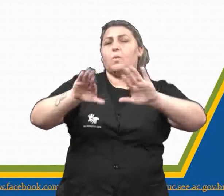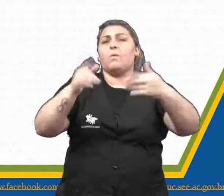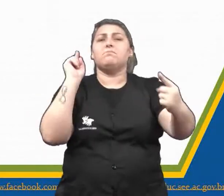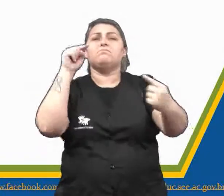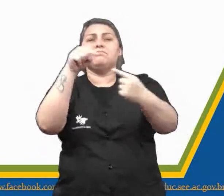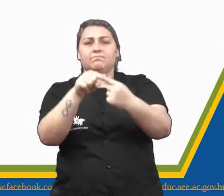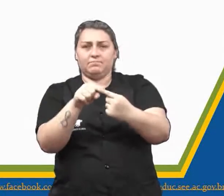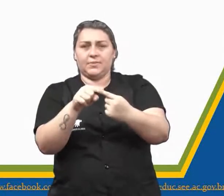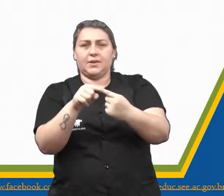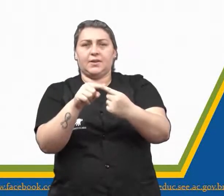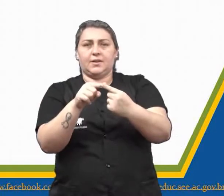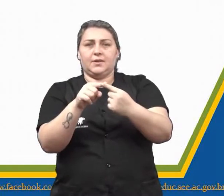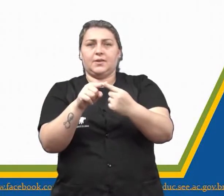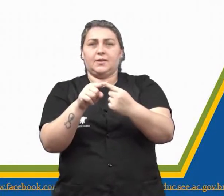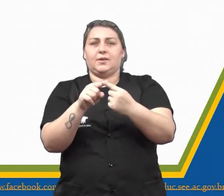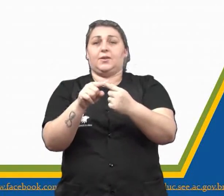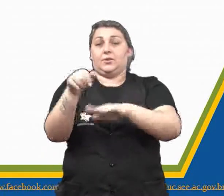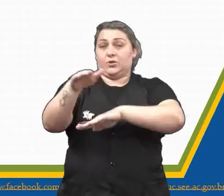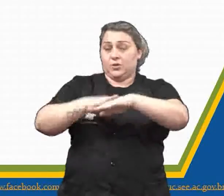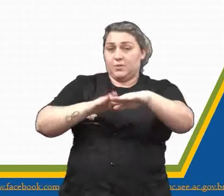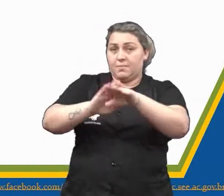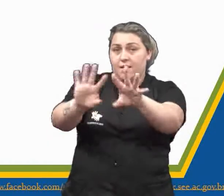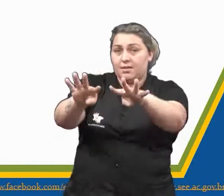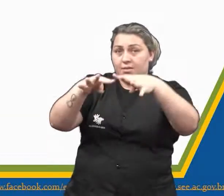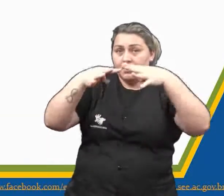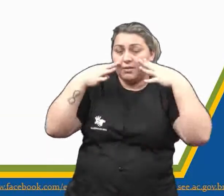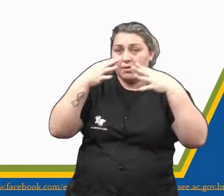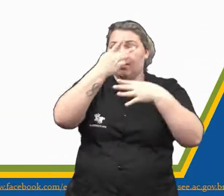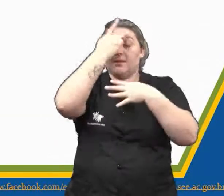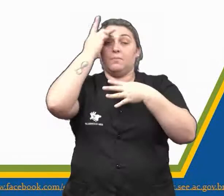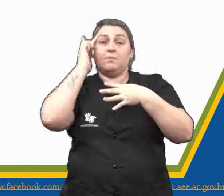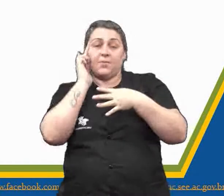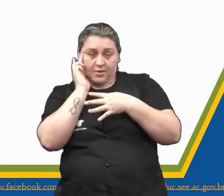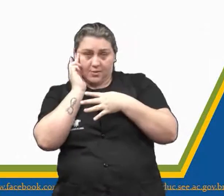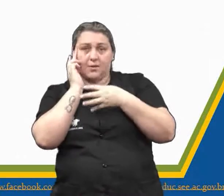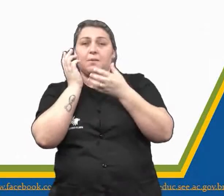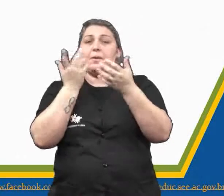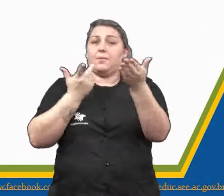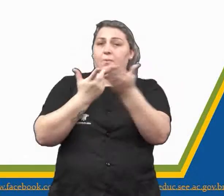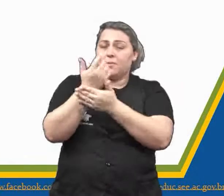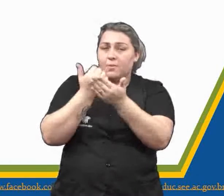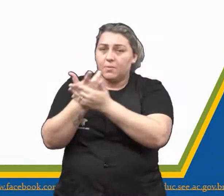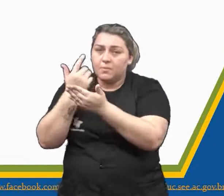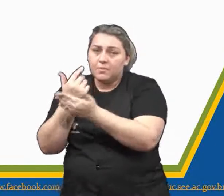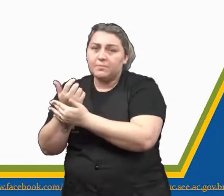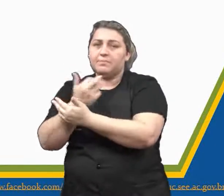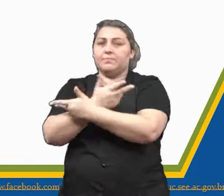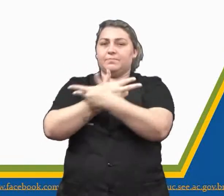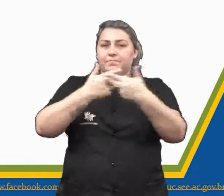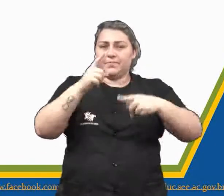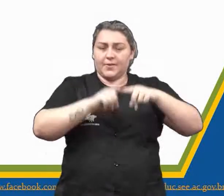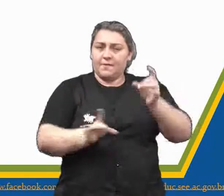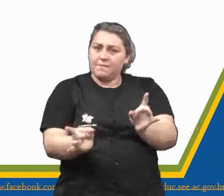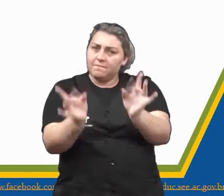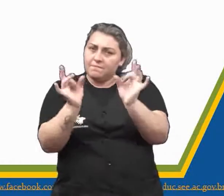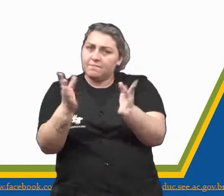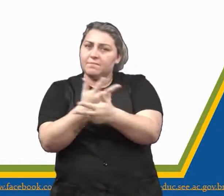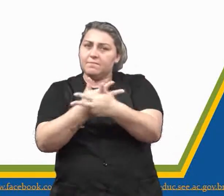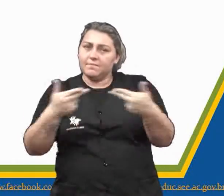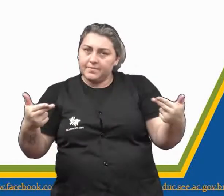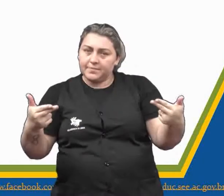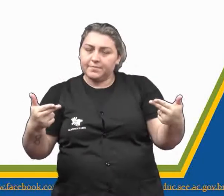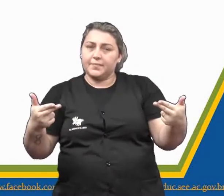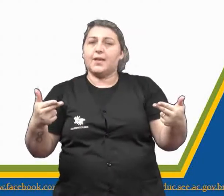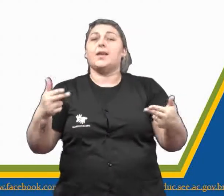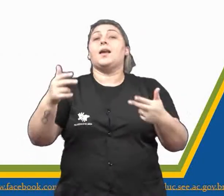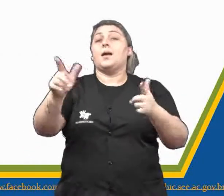publicidade, hein? Atrair o consumidor com a esperança de venda ou contrato de bens e serviços, quer vender alguma coisa.